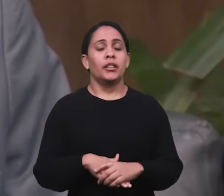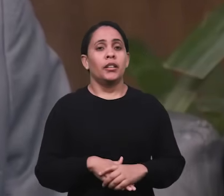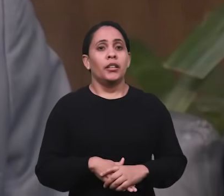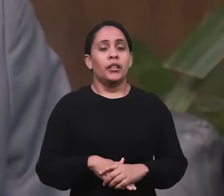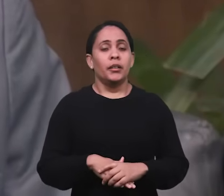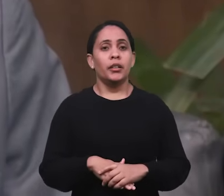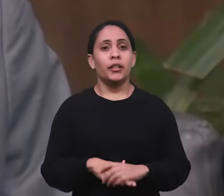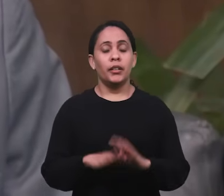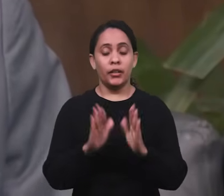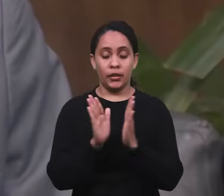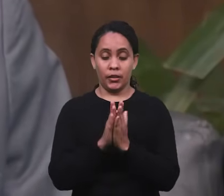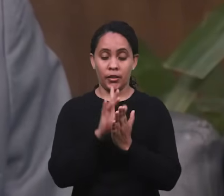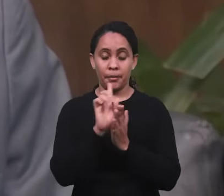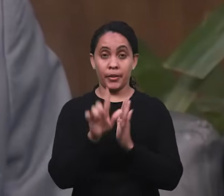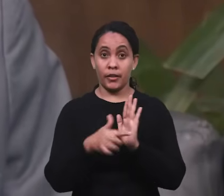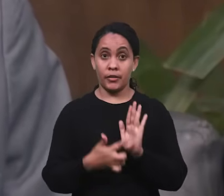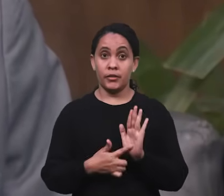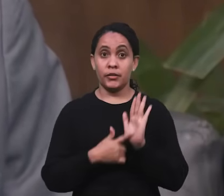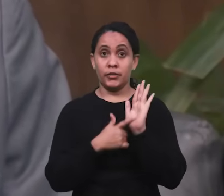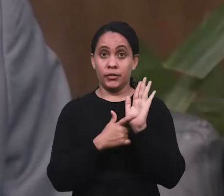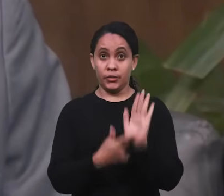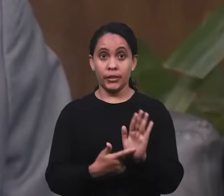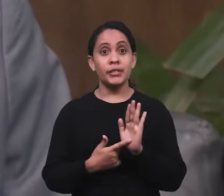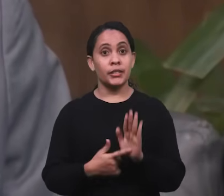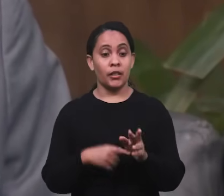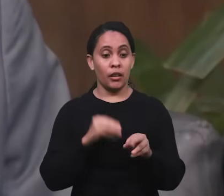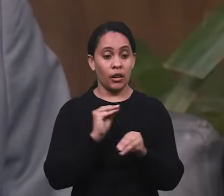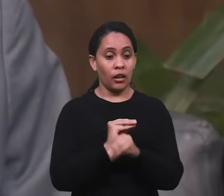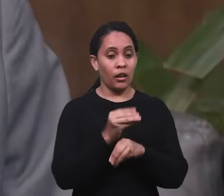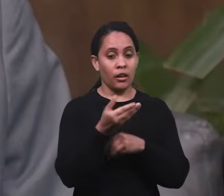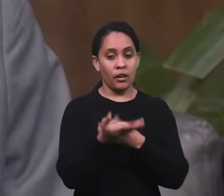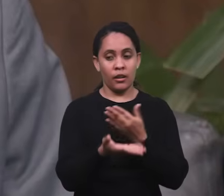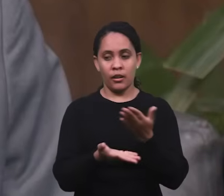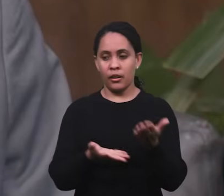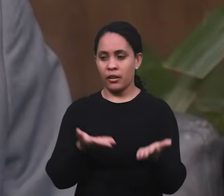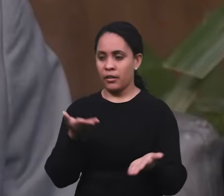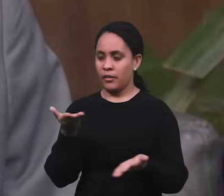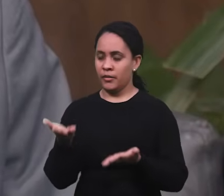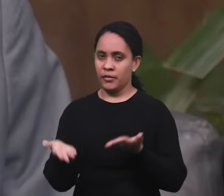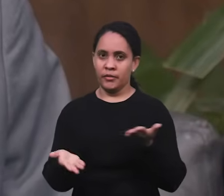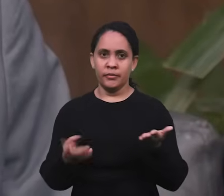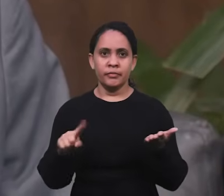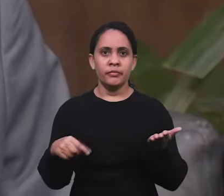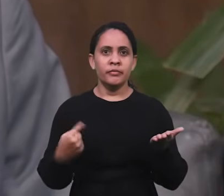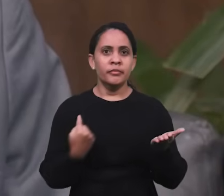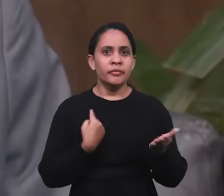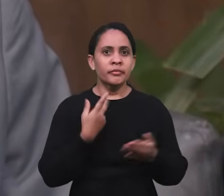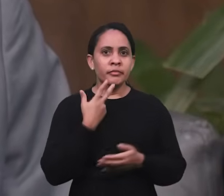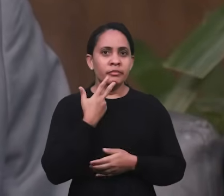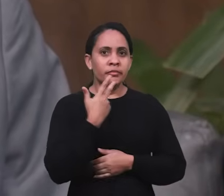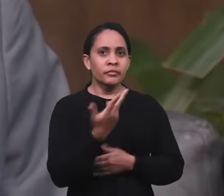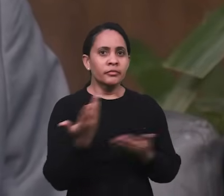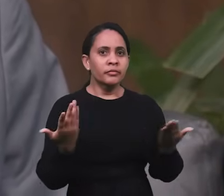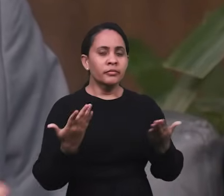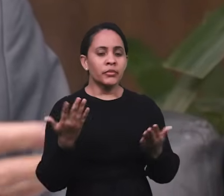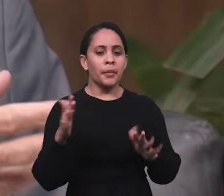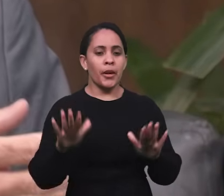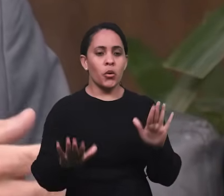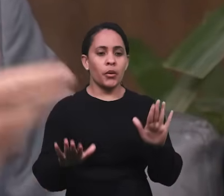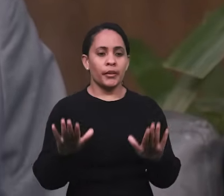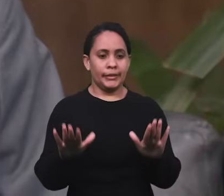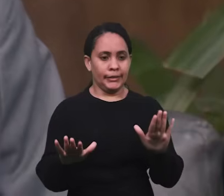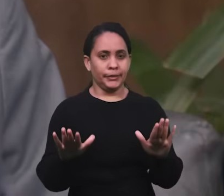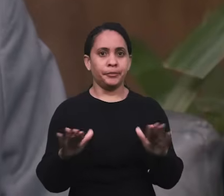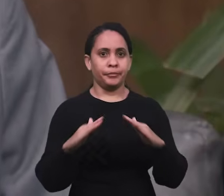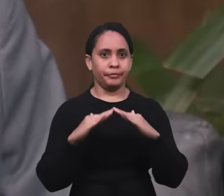trazendo, e a palavra nos ensina a sermos equilibrados, como nós estamos comentando aqui, e o equilíbrio até